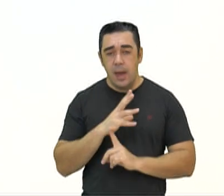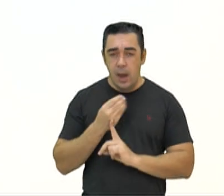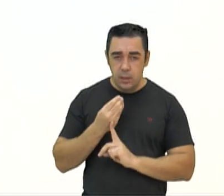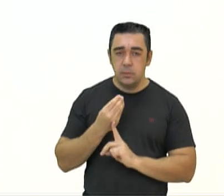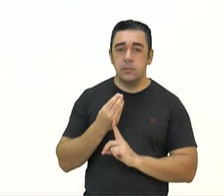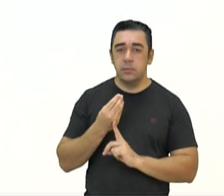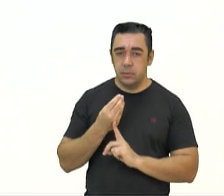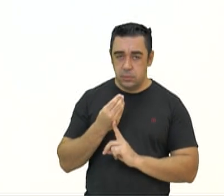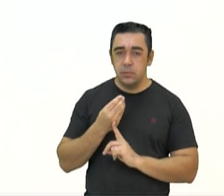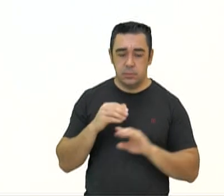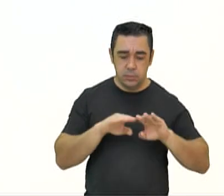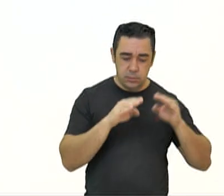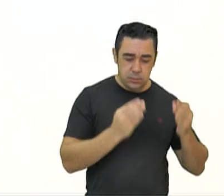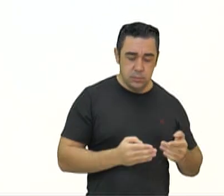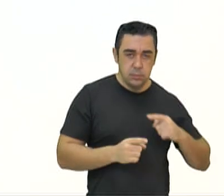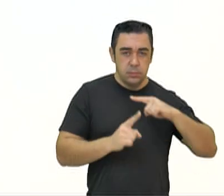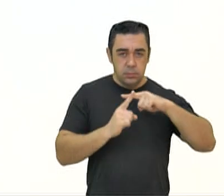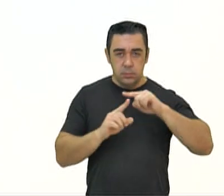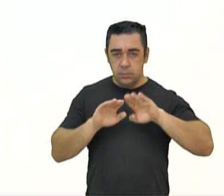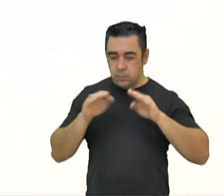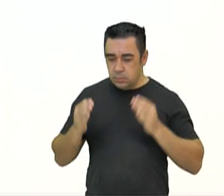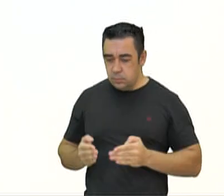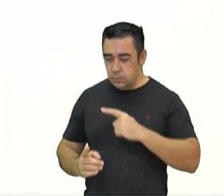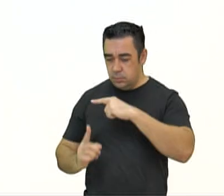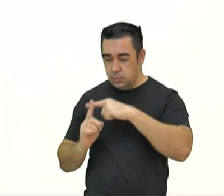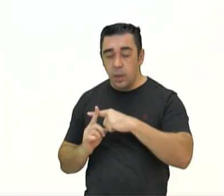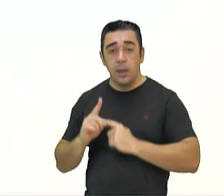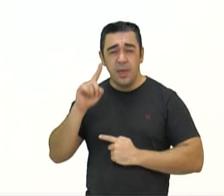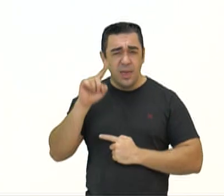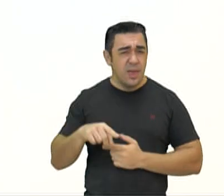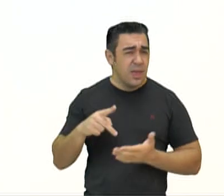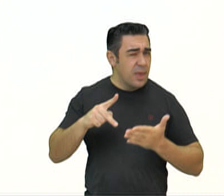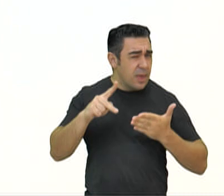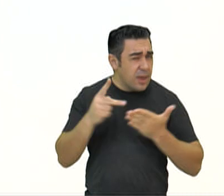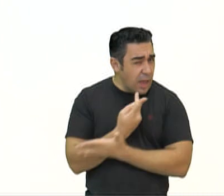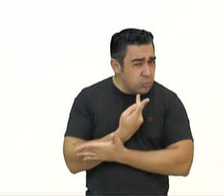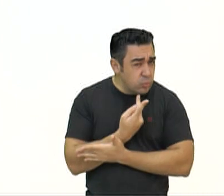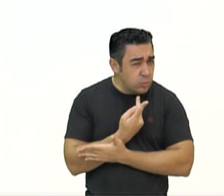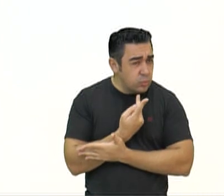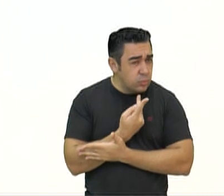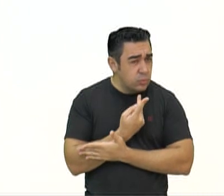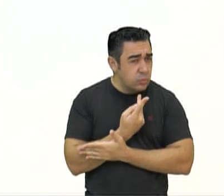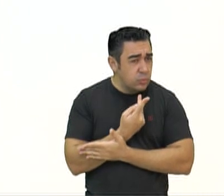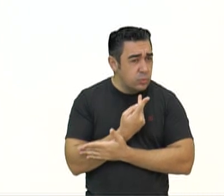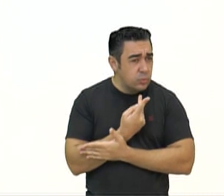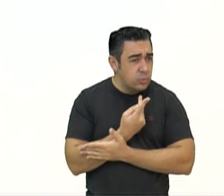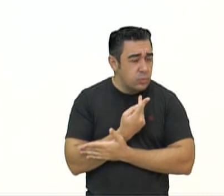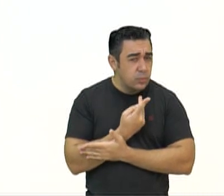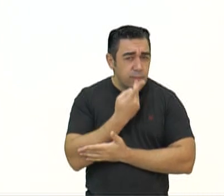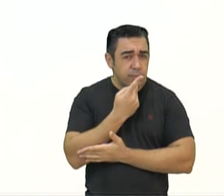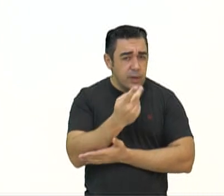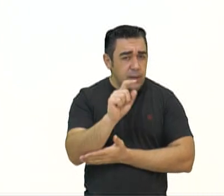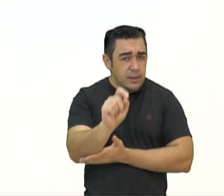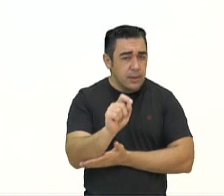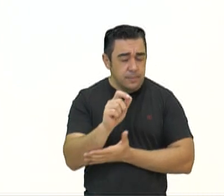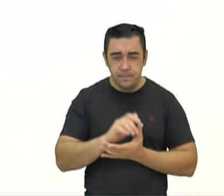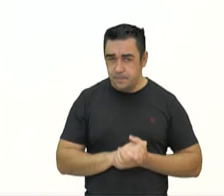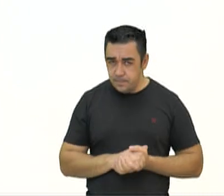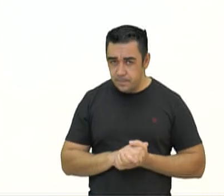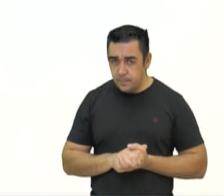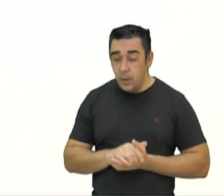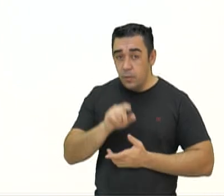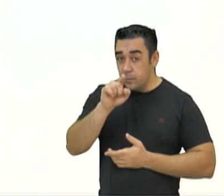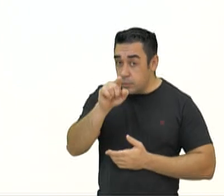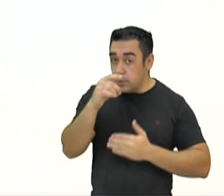errado? É errado. Olha a pegadinha que a professora Raquel trouxe para você. O que é errado? A você afirmar. Quando você for fazer